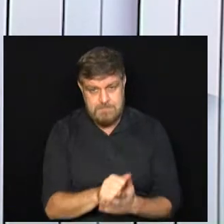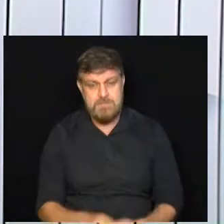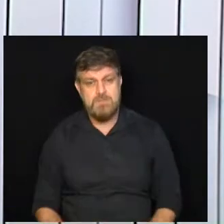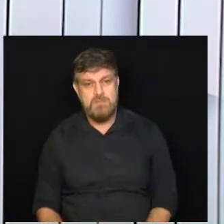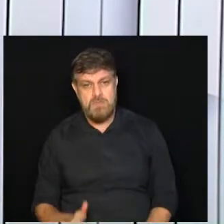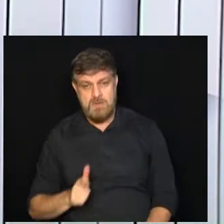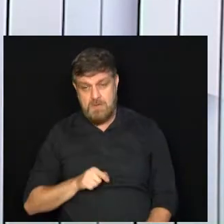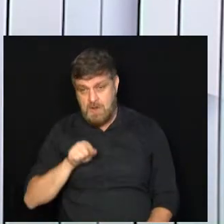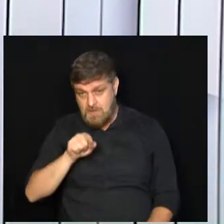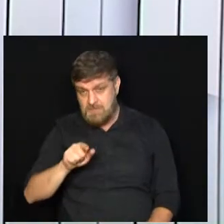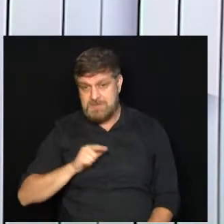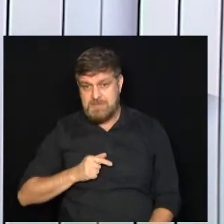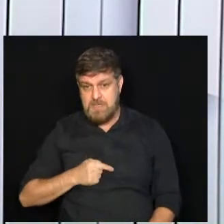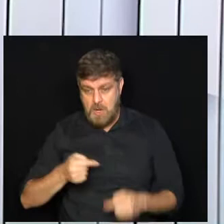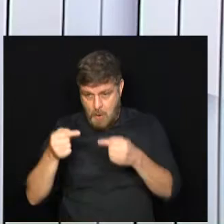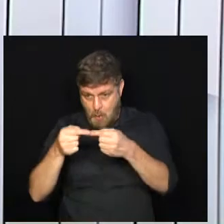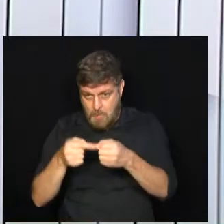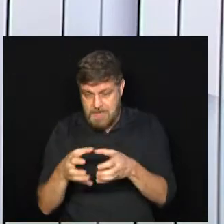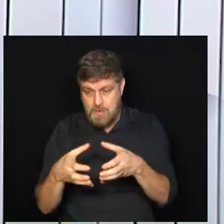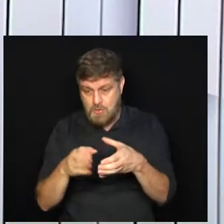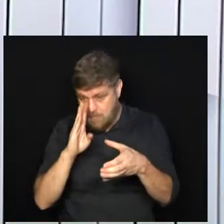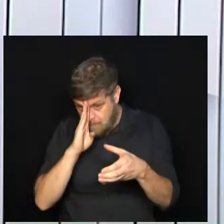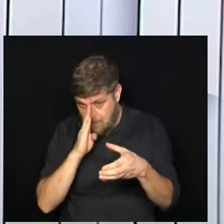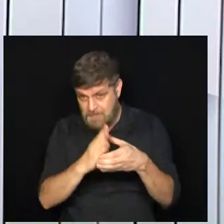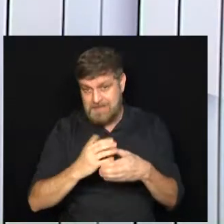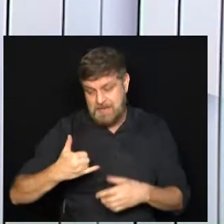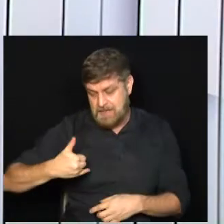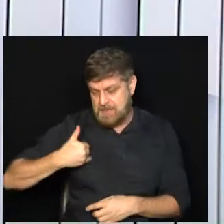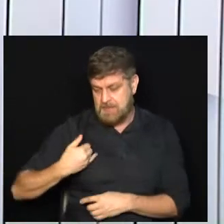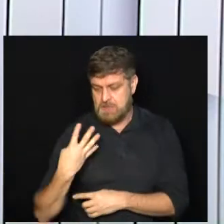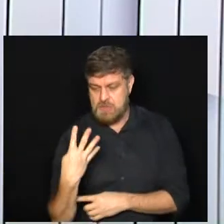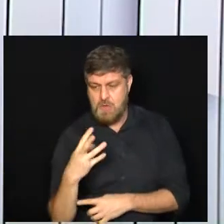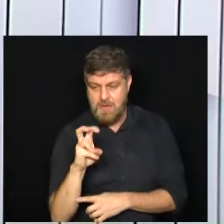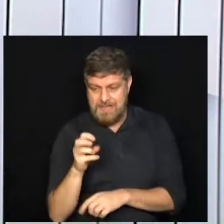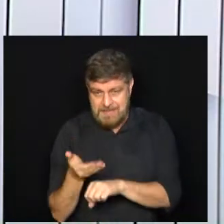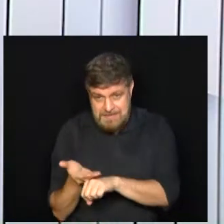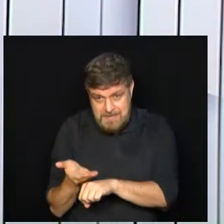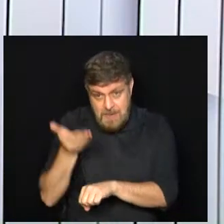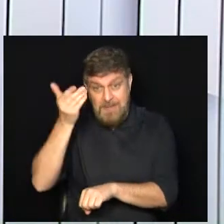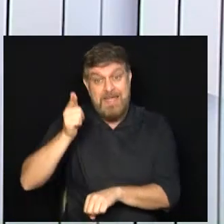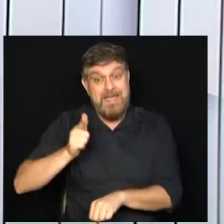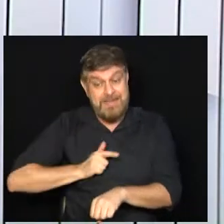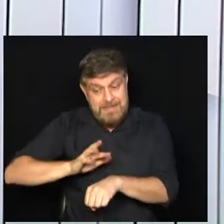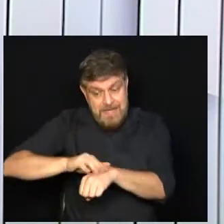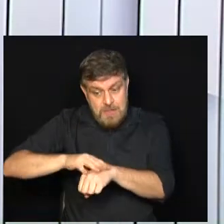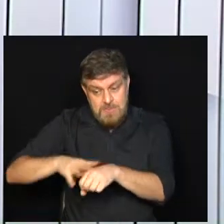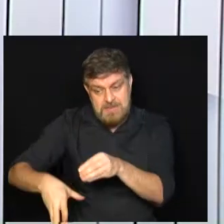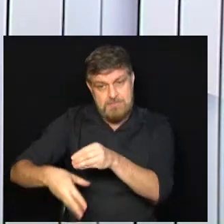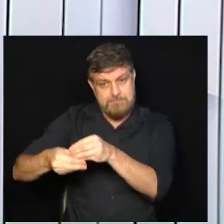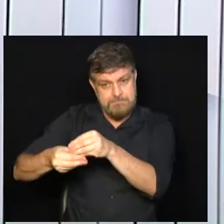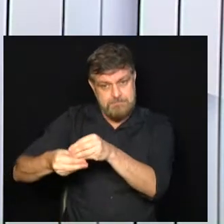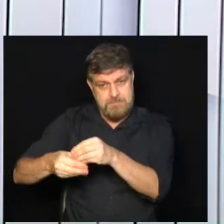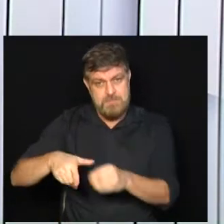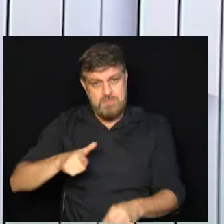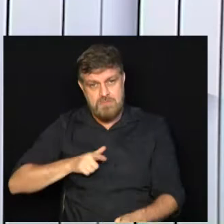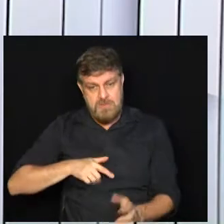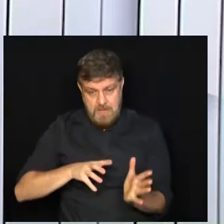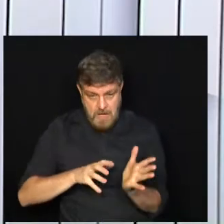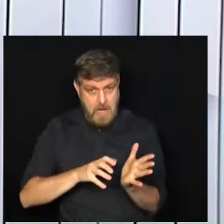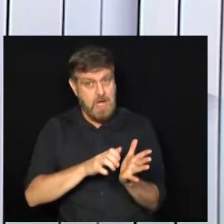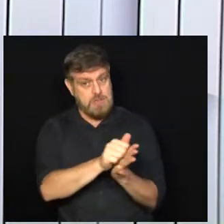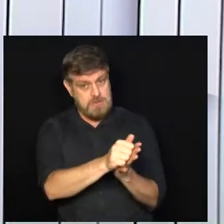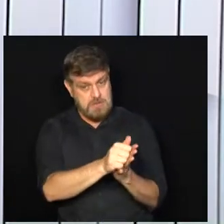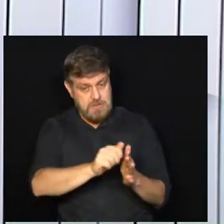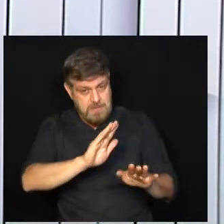vacina.campinas.sp.gov.br se você se encaixa neste grupo acima dos 45 anos com comorbidade e faça o seu